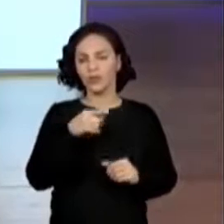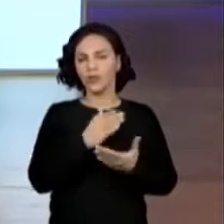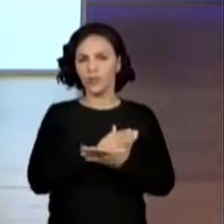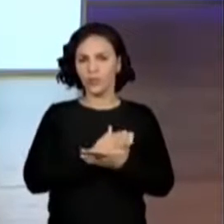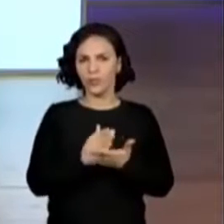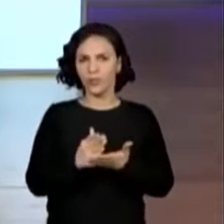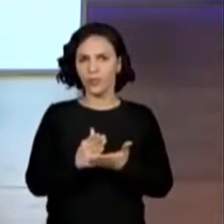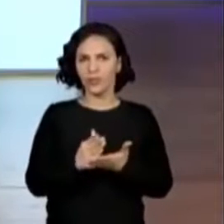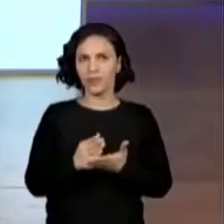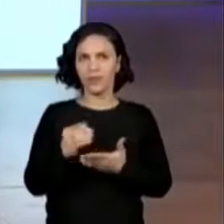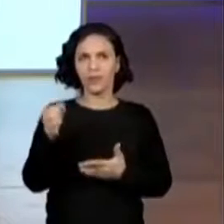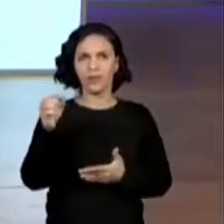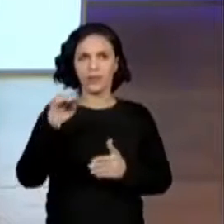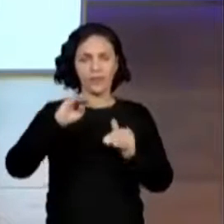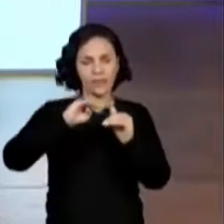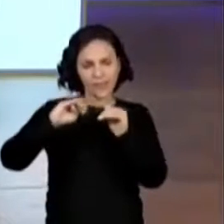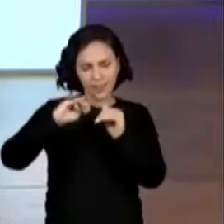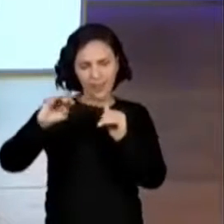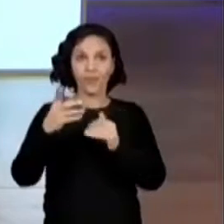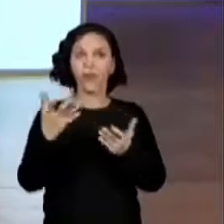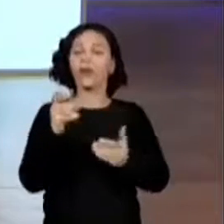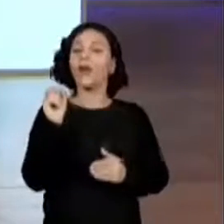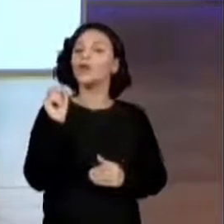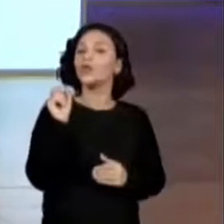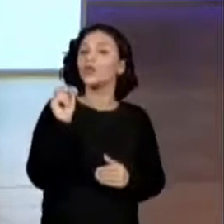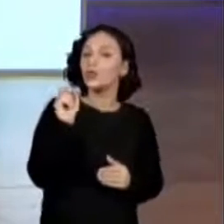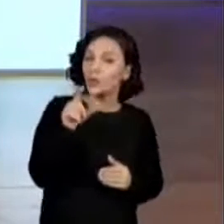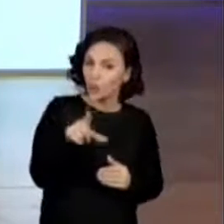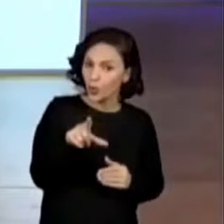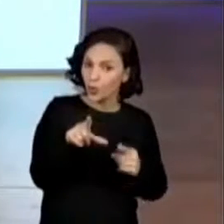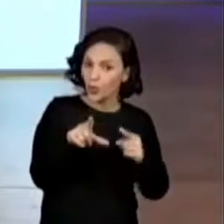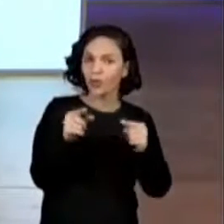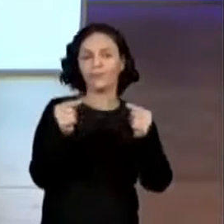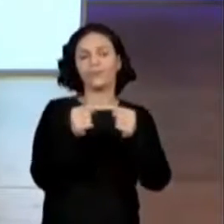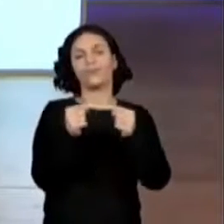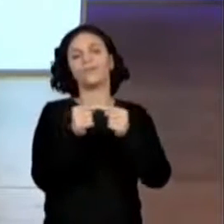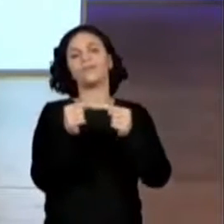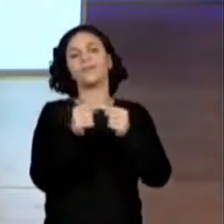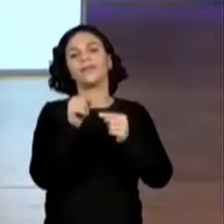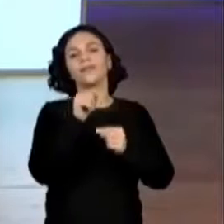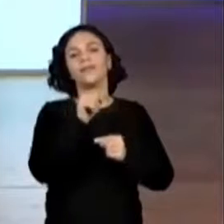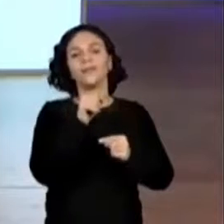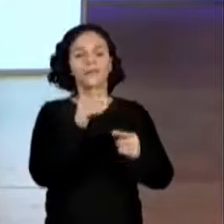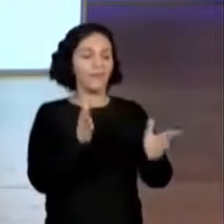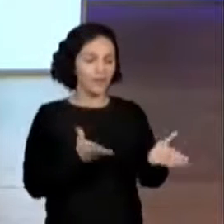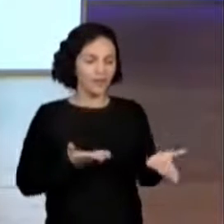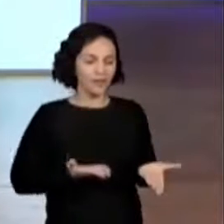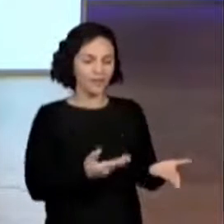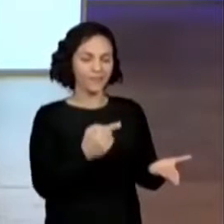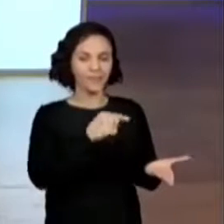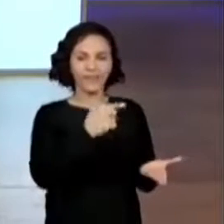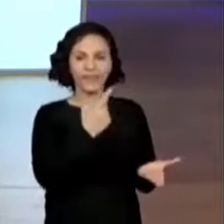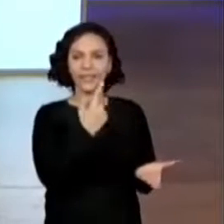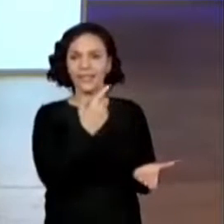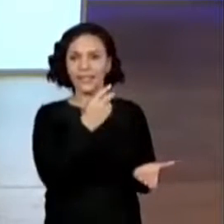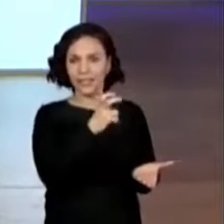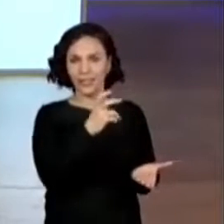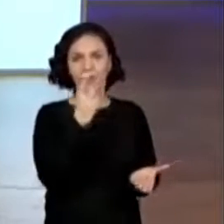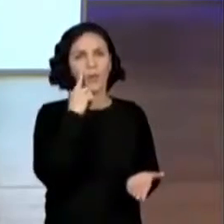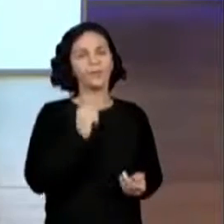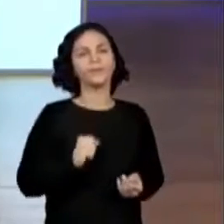mais. Não, deixa um pouquinho mais para cá. Tá. Os azuis, né? Vamos colocar assim, os azuis vão representar os 15, certo? Tá bom, então,